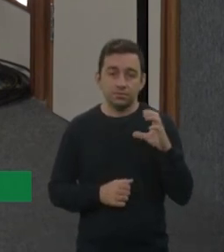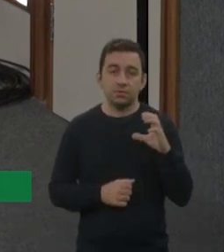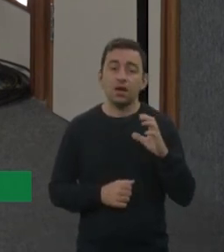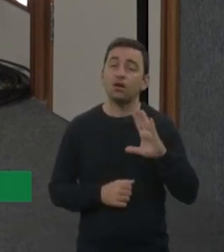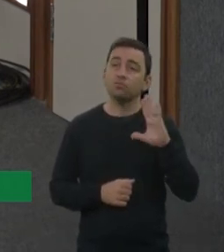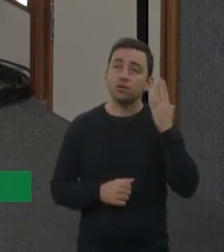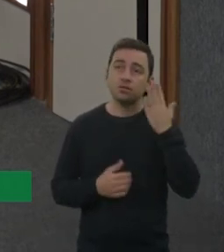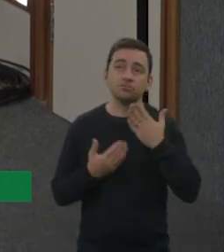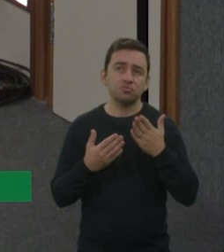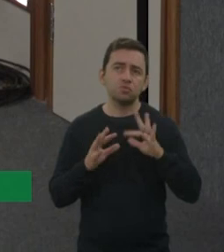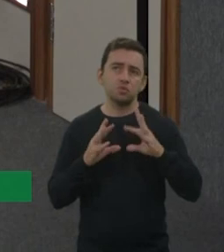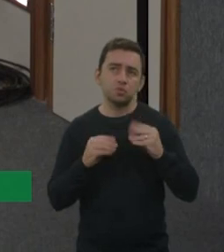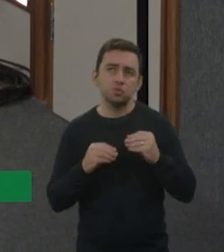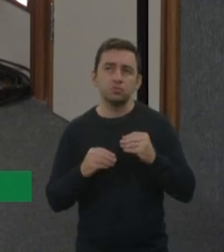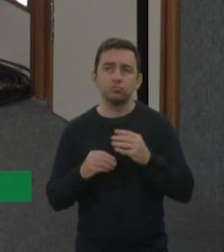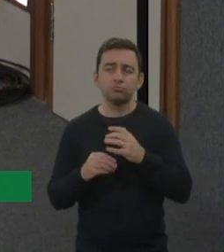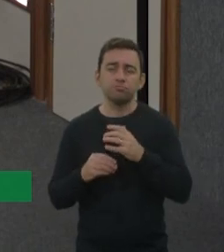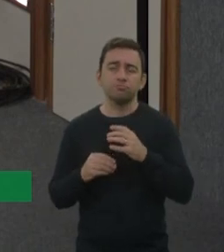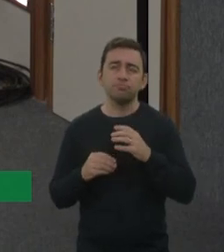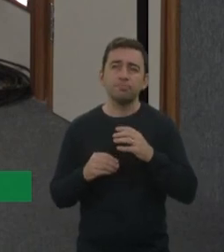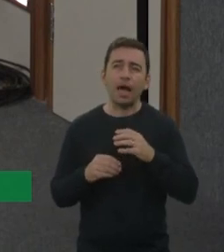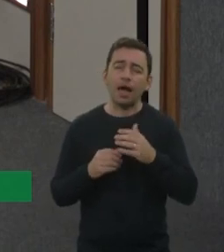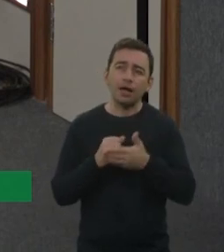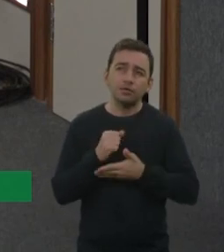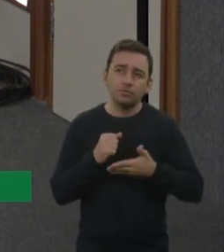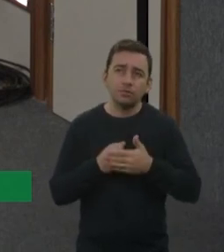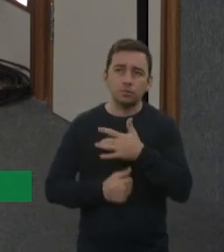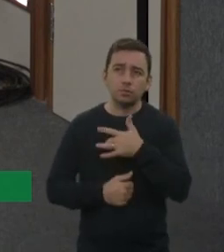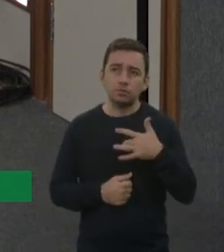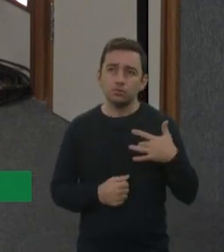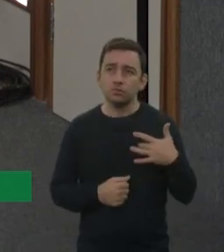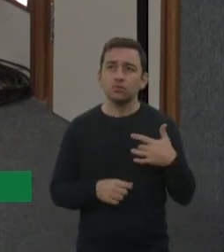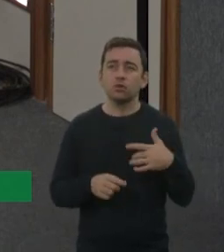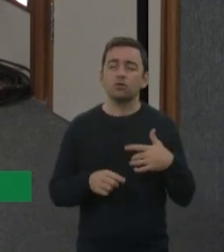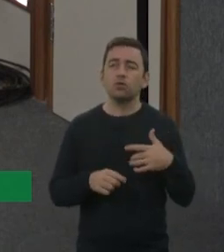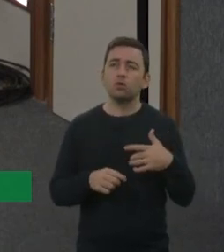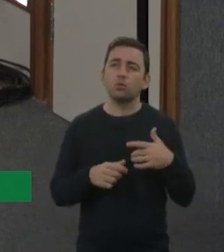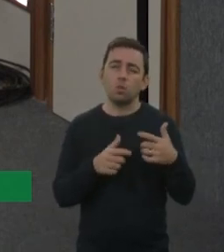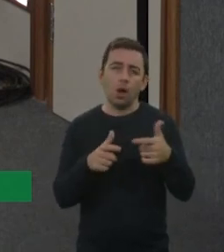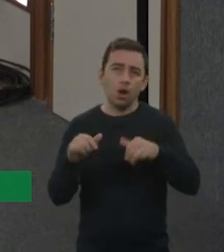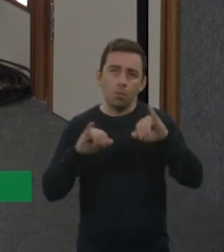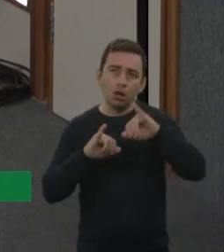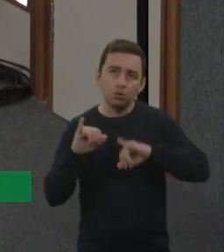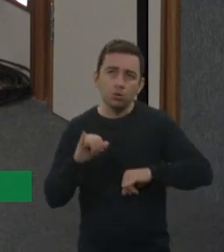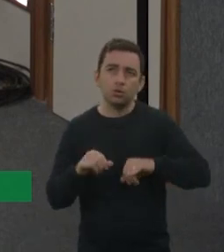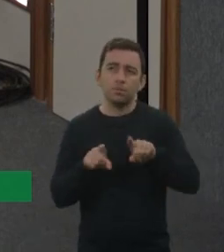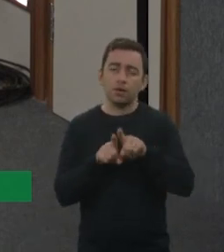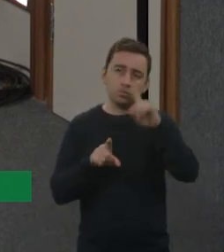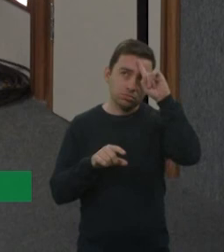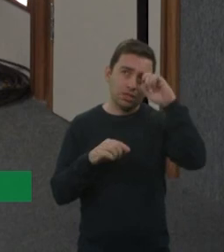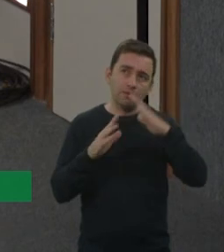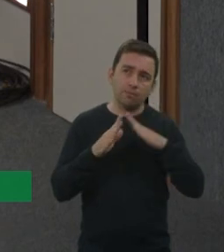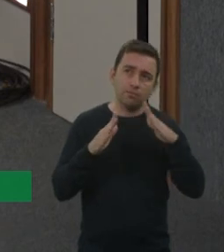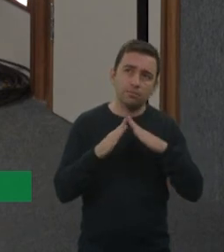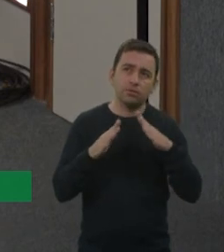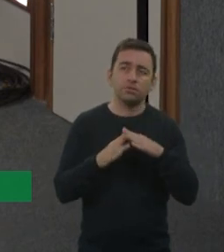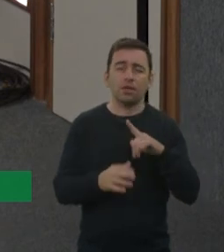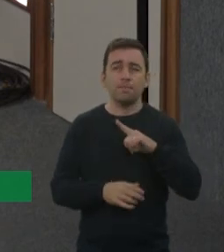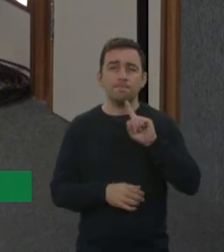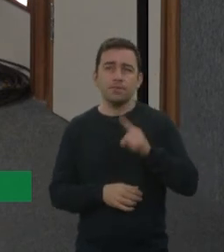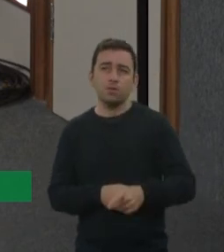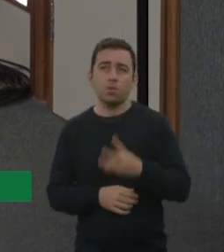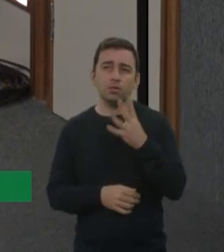unidades básicas de saúde, nos laboratórios e também nos hospitais. Então, nós temos atualmente em Santa Catarina 1.400 postos de